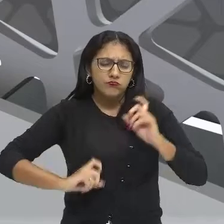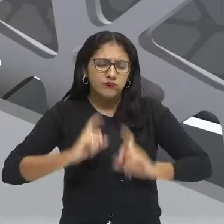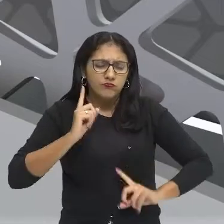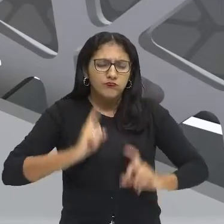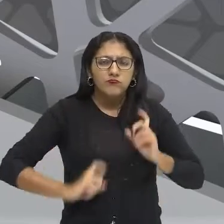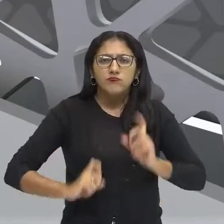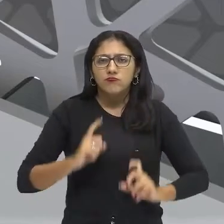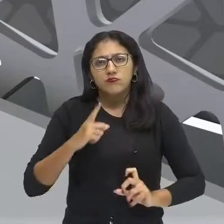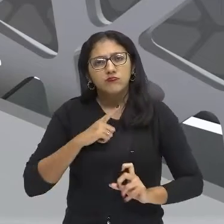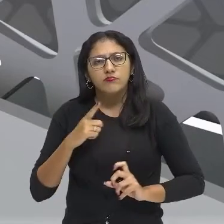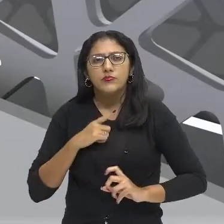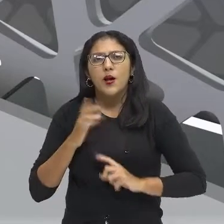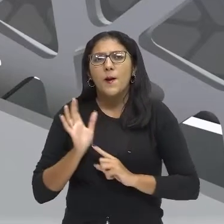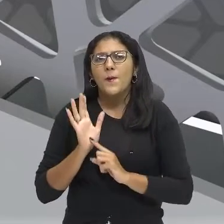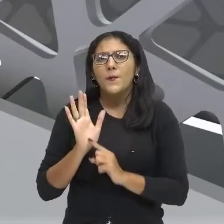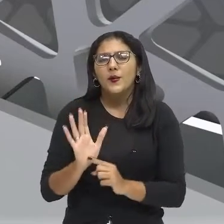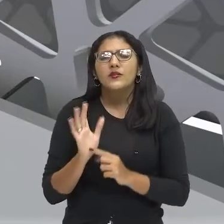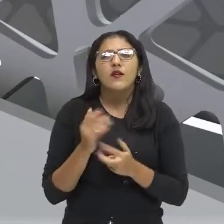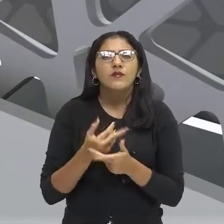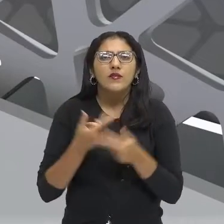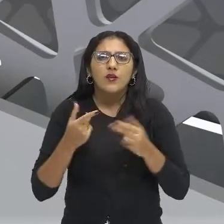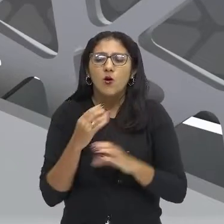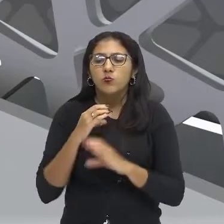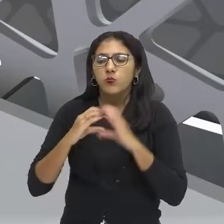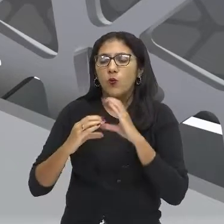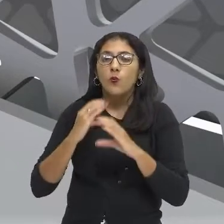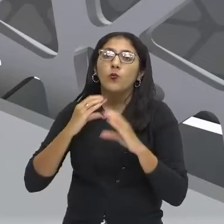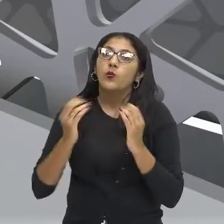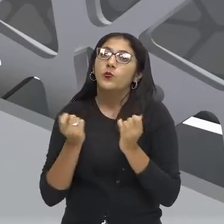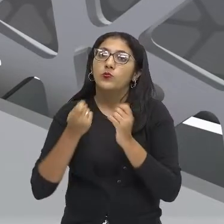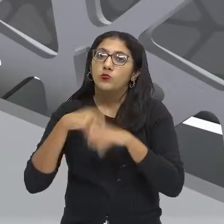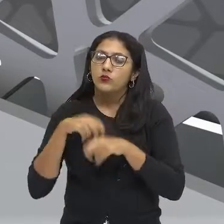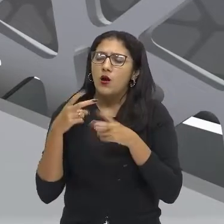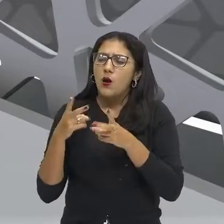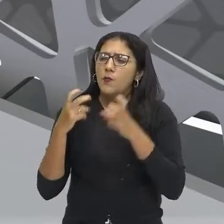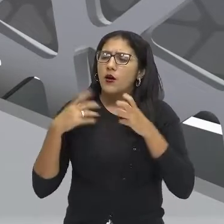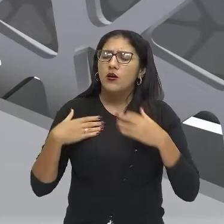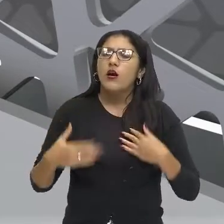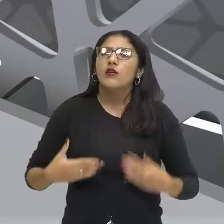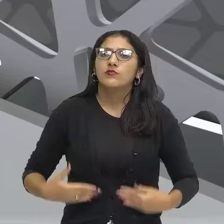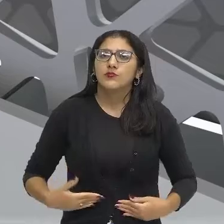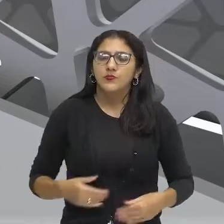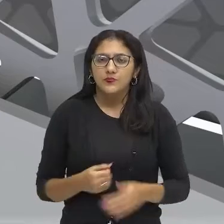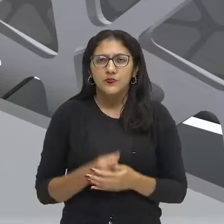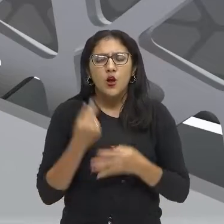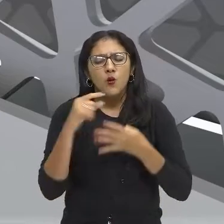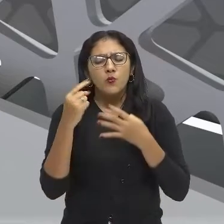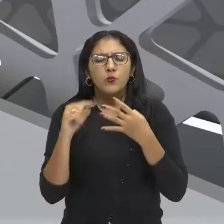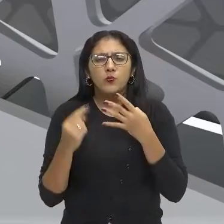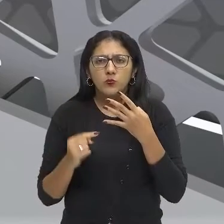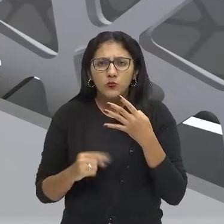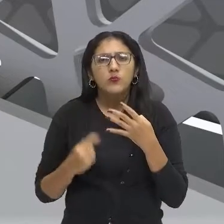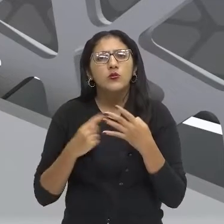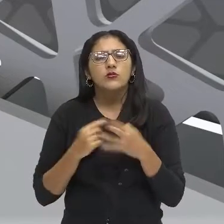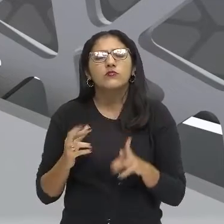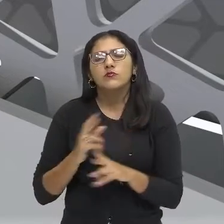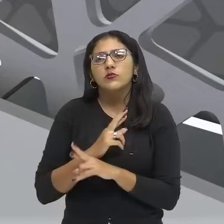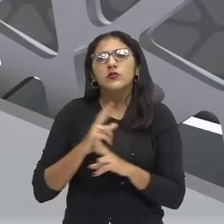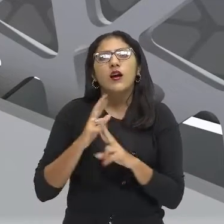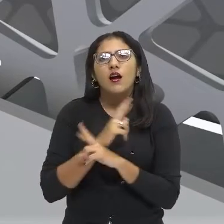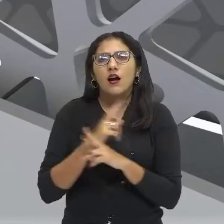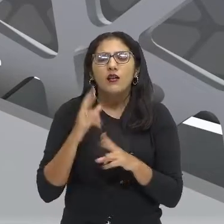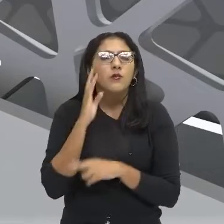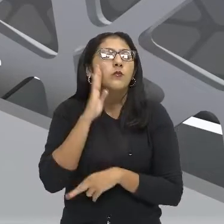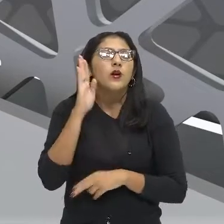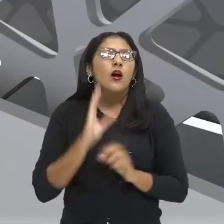que levam a uma comunicação corporal. Então, tudo isso está relacionado a